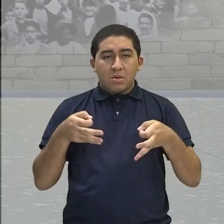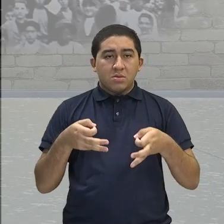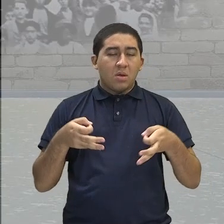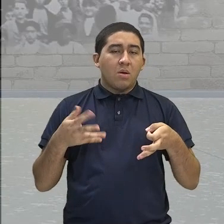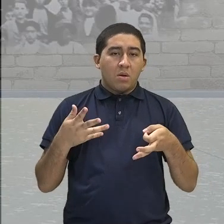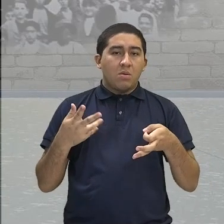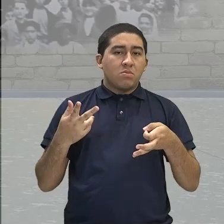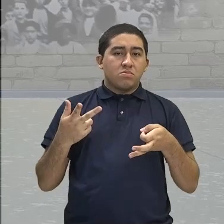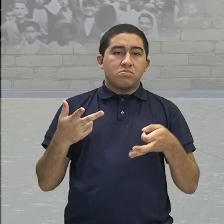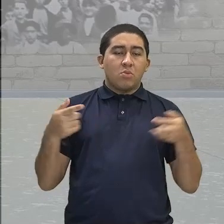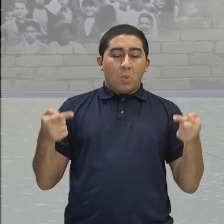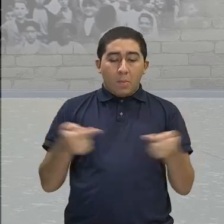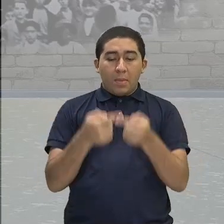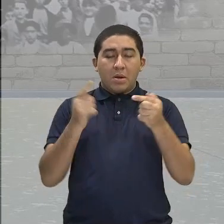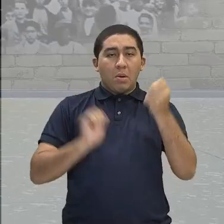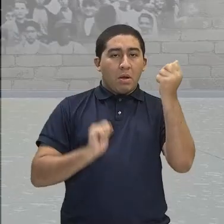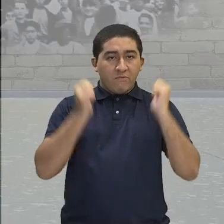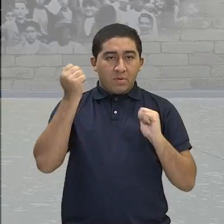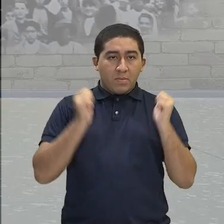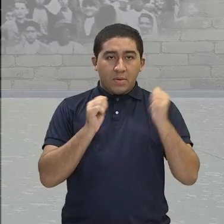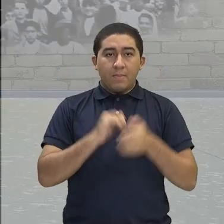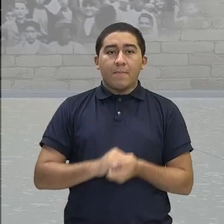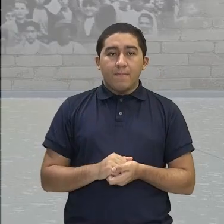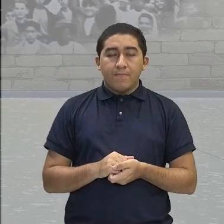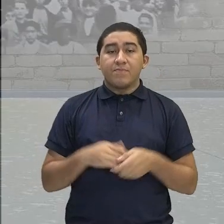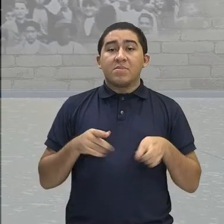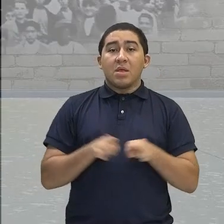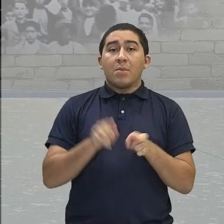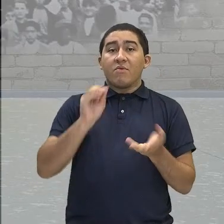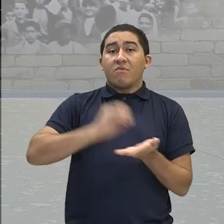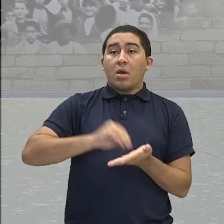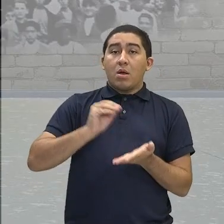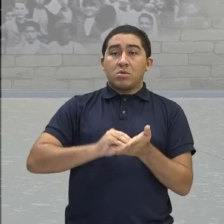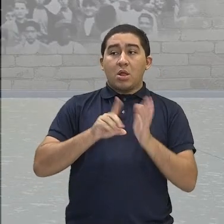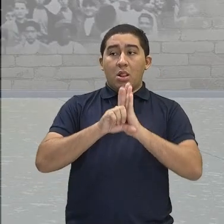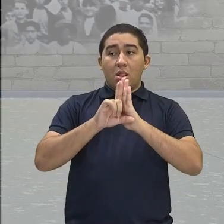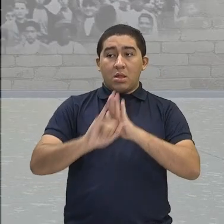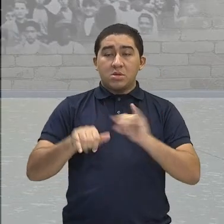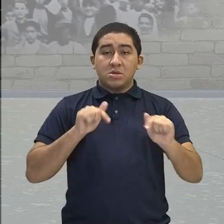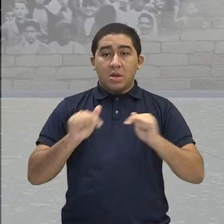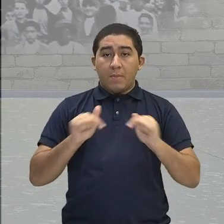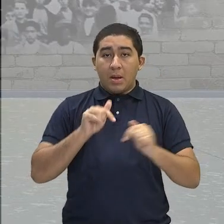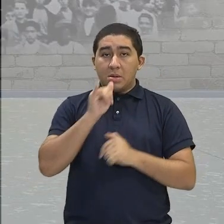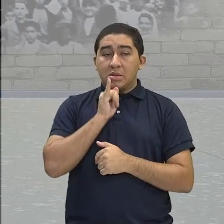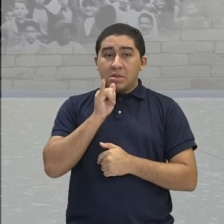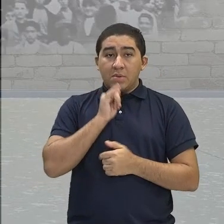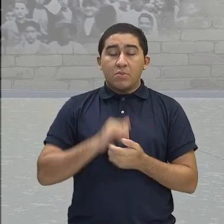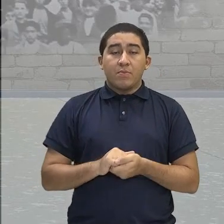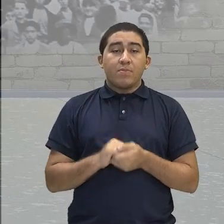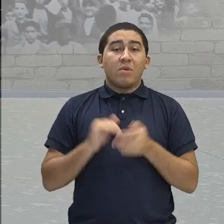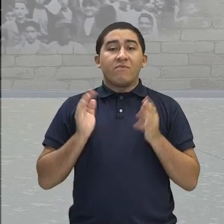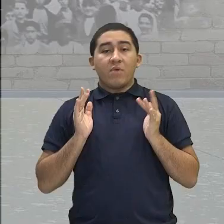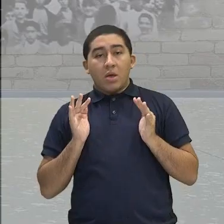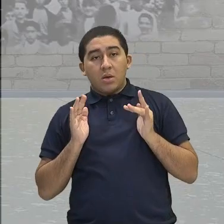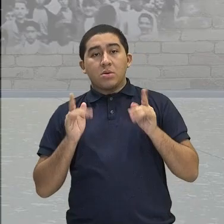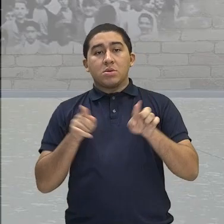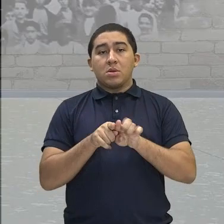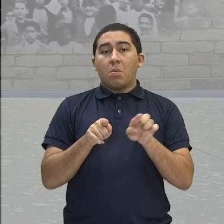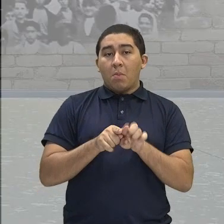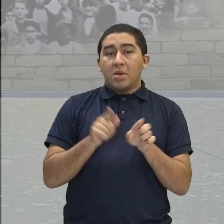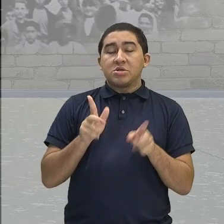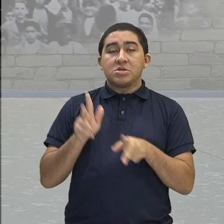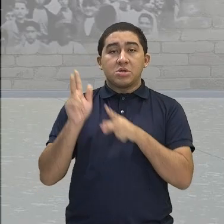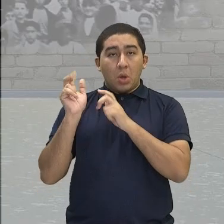Então, continuando, vamos observar a ausência de leis trabalhistas, como férias,